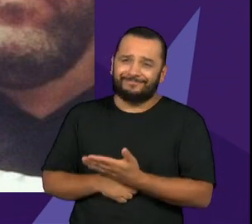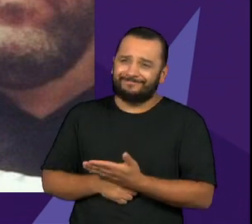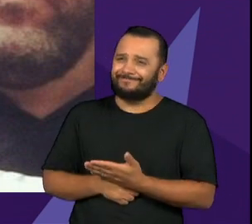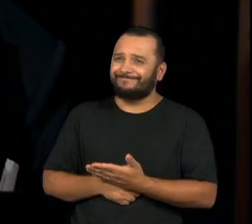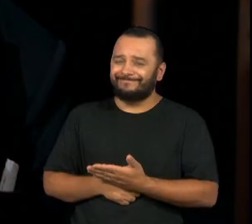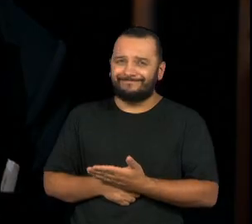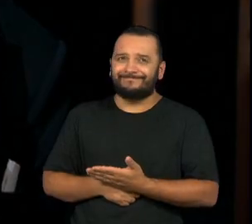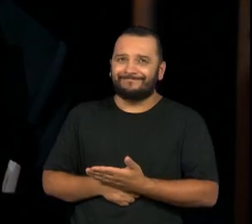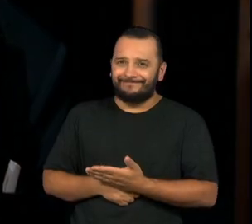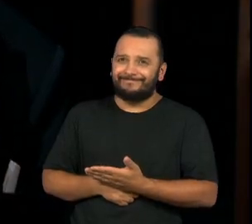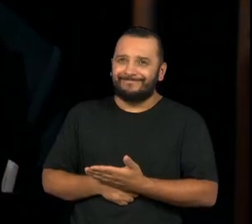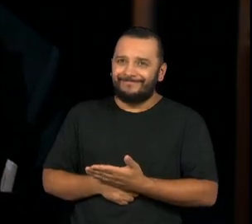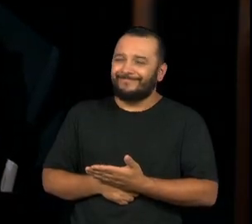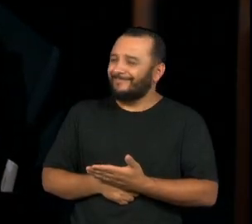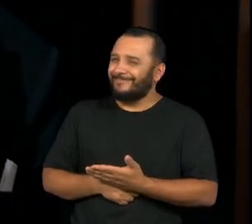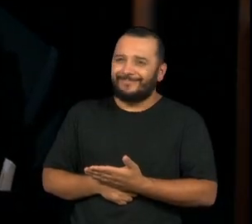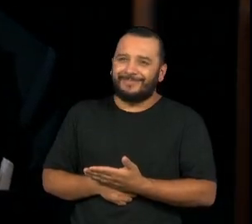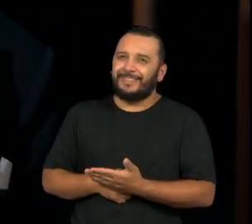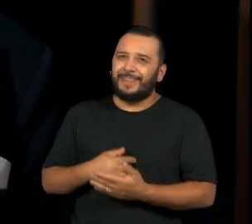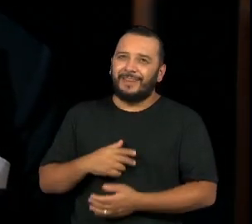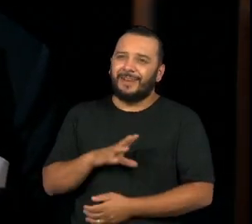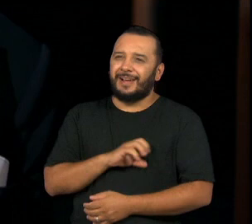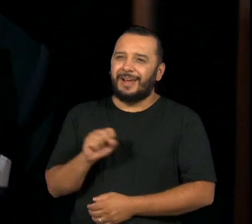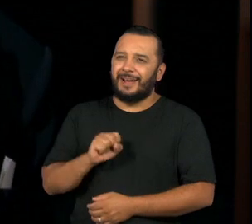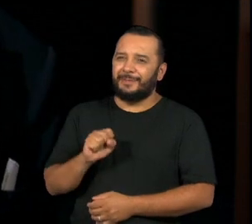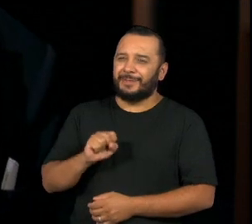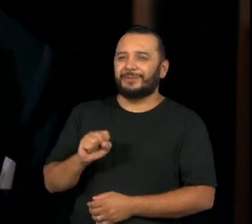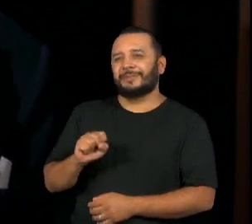é um eu sou muito apaixonado